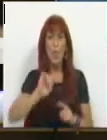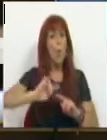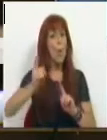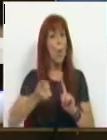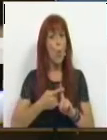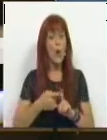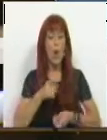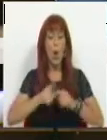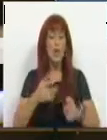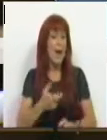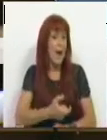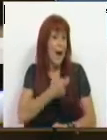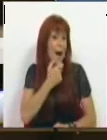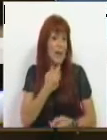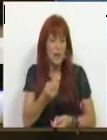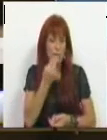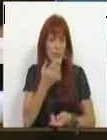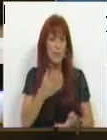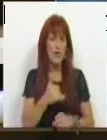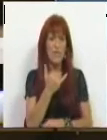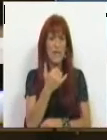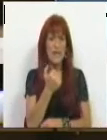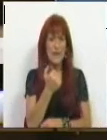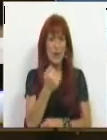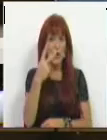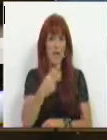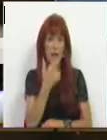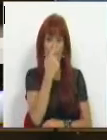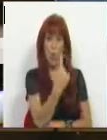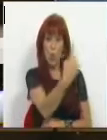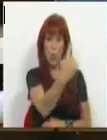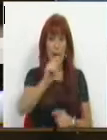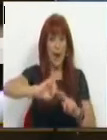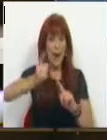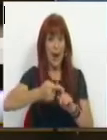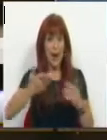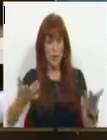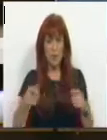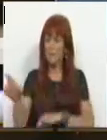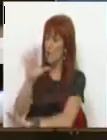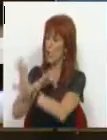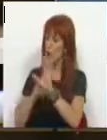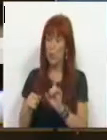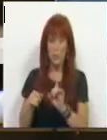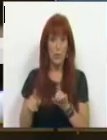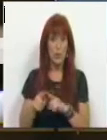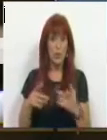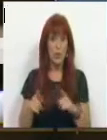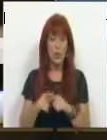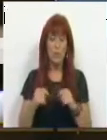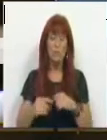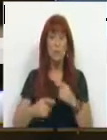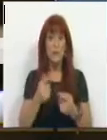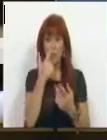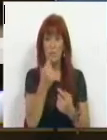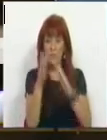ano, dos quais apenas um consumo de 25 quilos per capita por ano. Na Europa, para uma produção